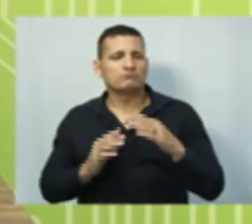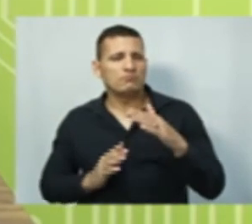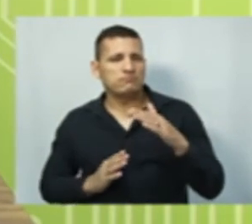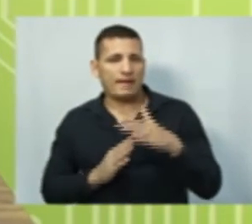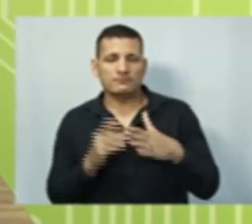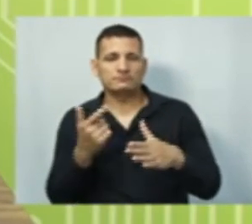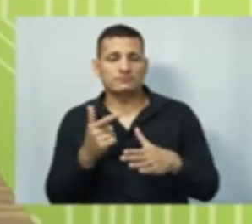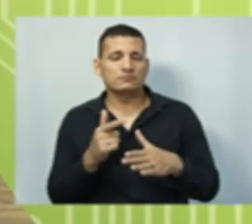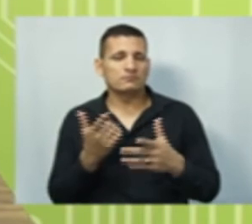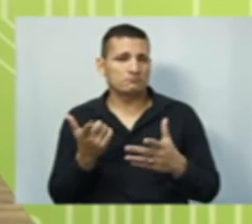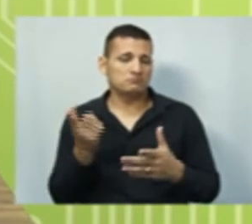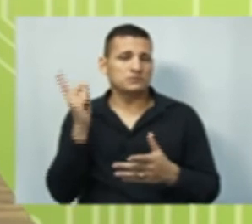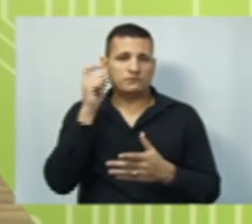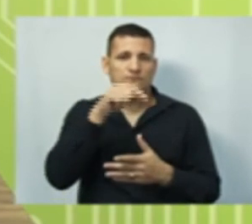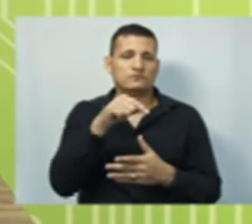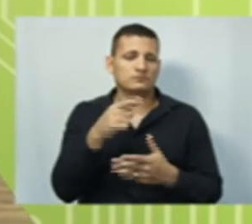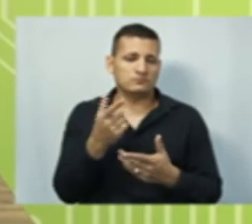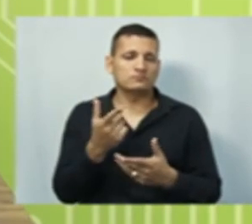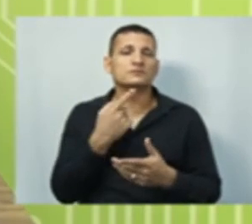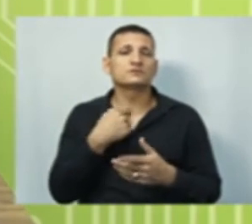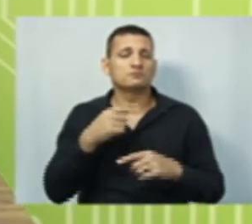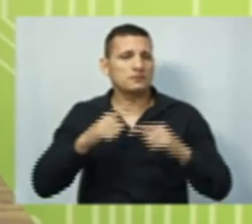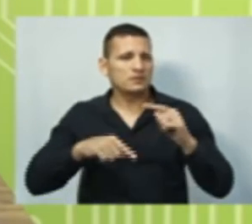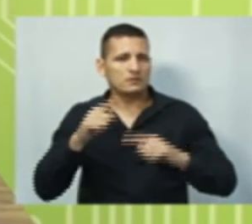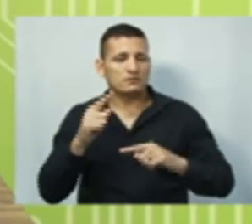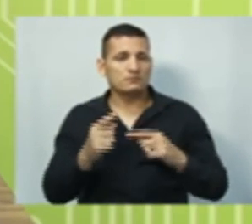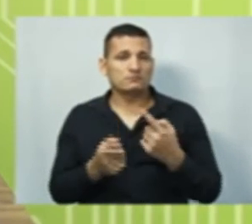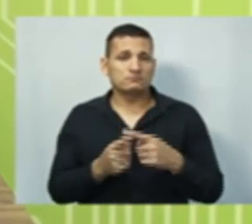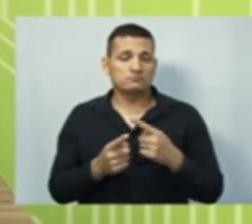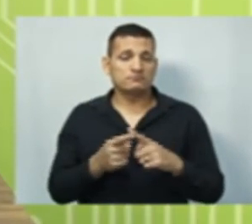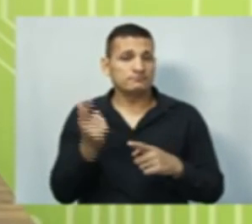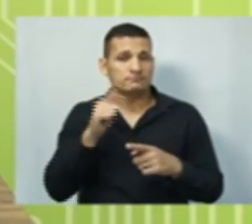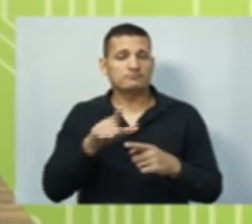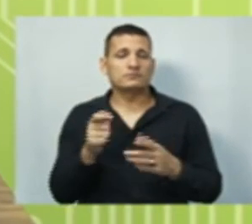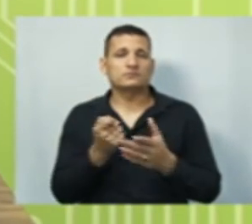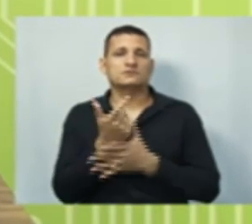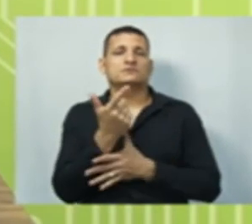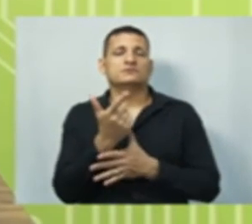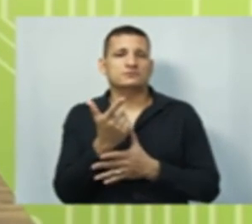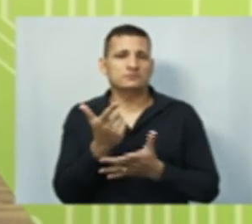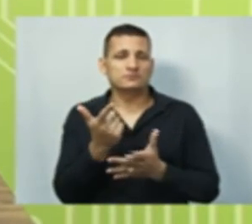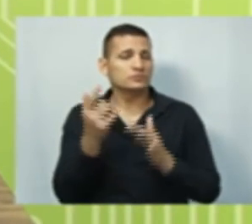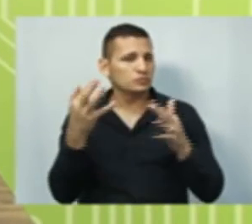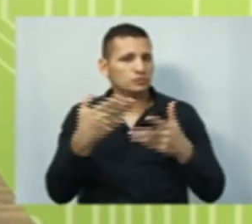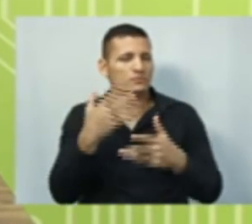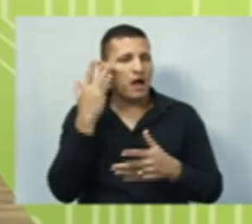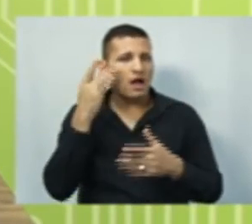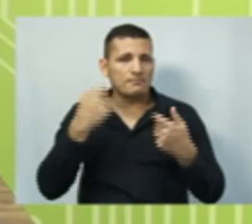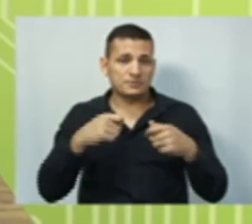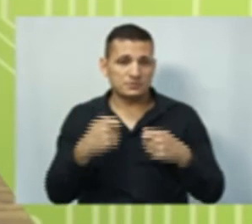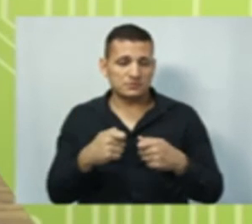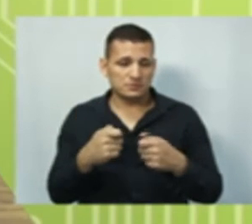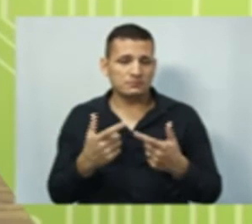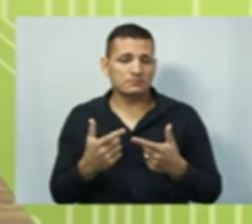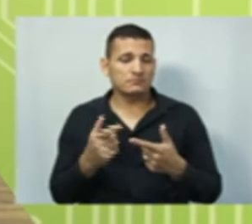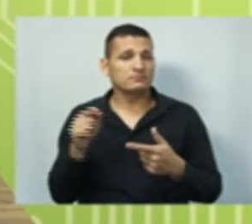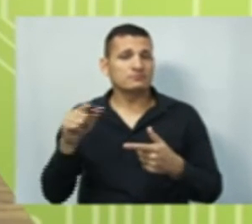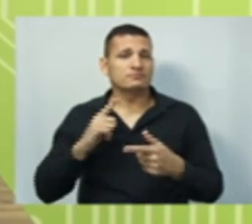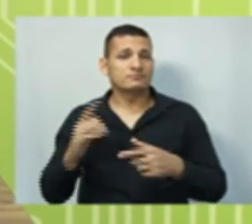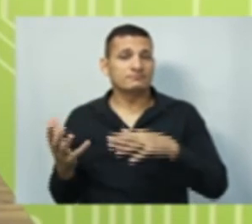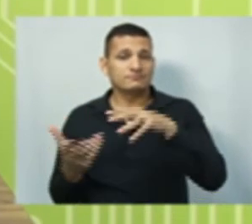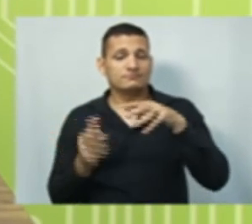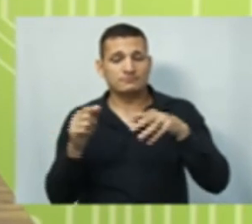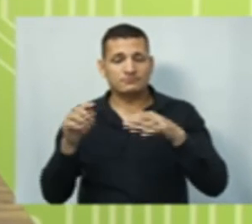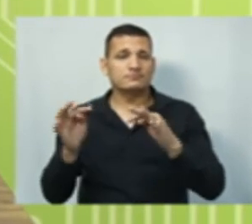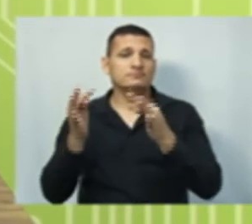desejos simplesmente materiais. Porque mesmo quando a gente consegue comprar tudo que a gente imaginava que precisa, vem o mundo com a sua